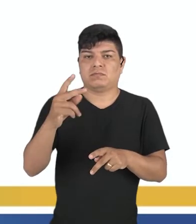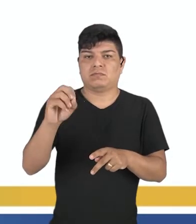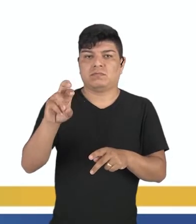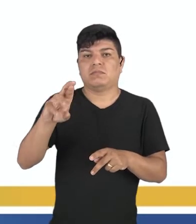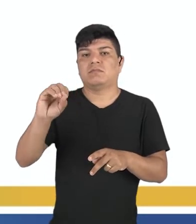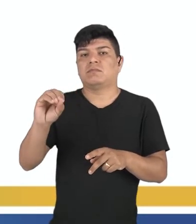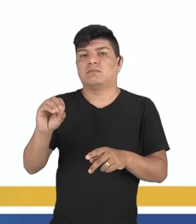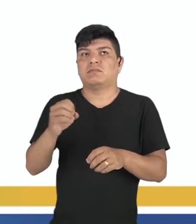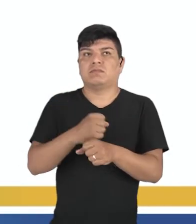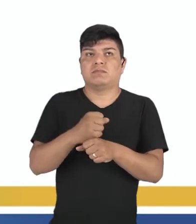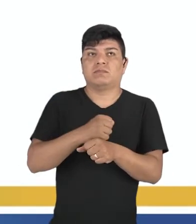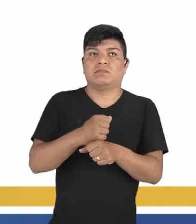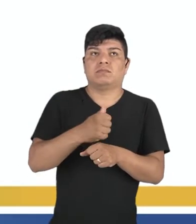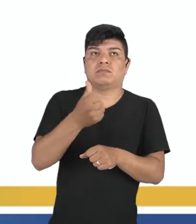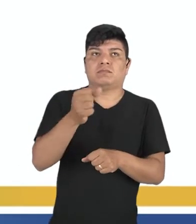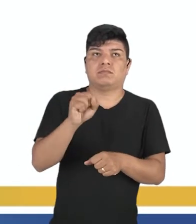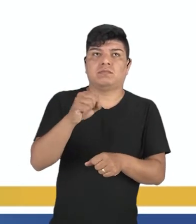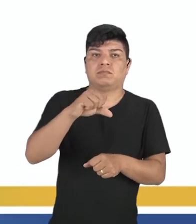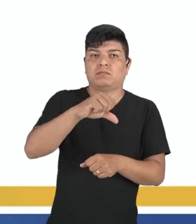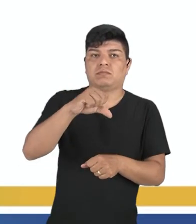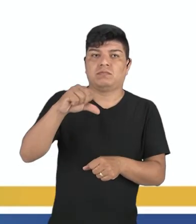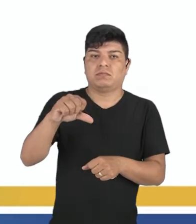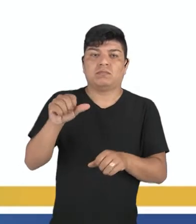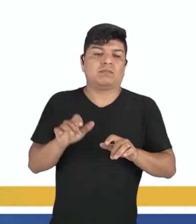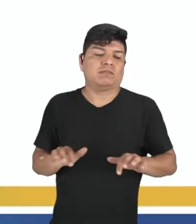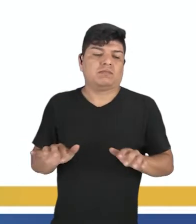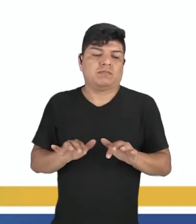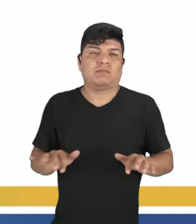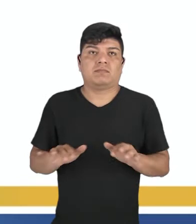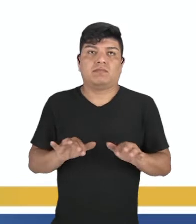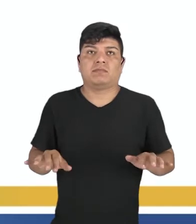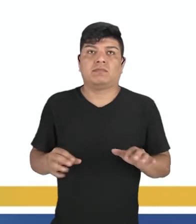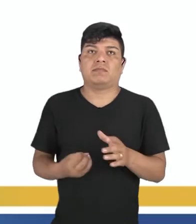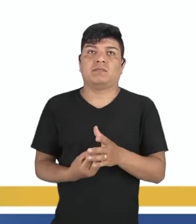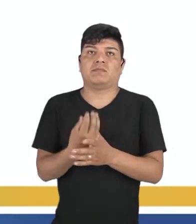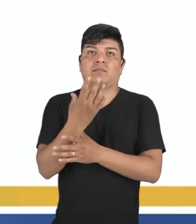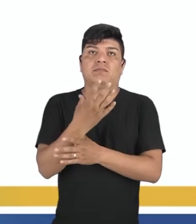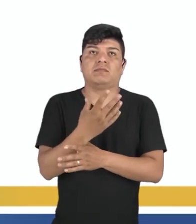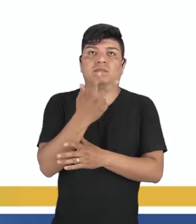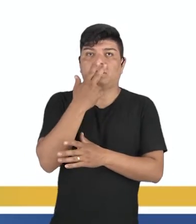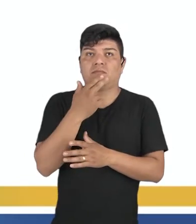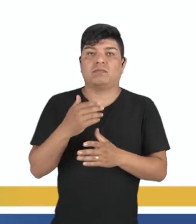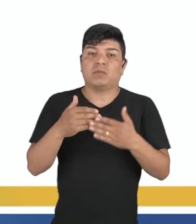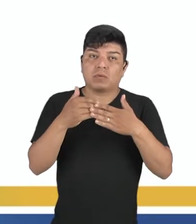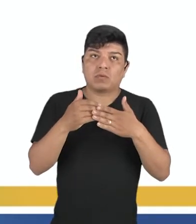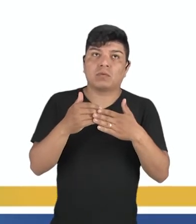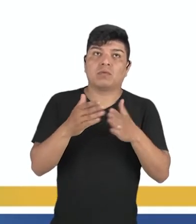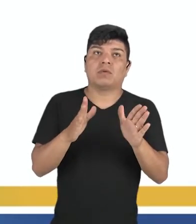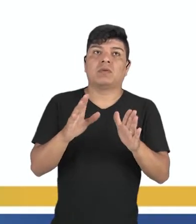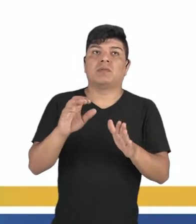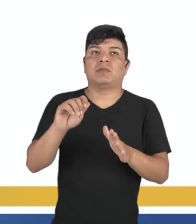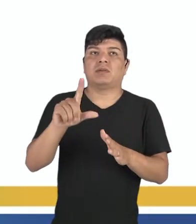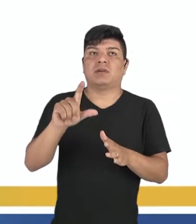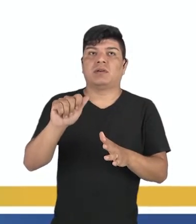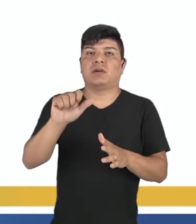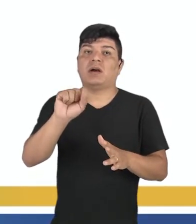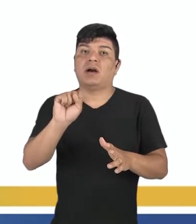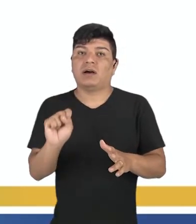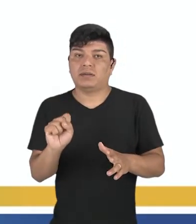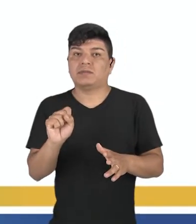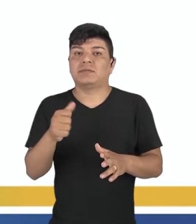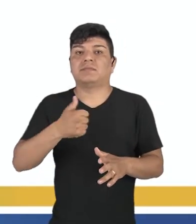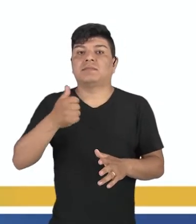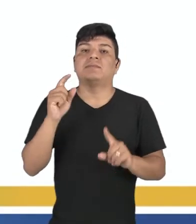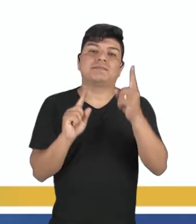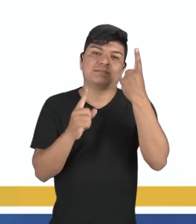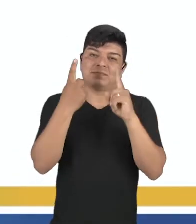Em 1899, a maestrina e pianista carioca lança O Abre Alas. Conhece essa marchinha? É a primeira